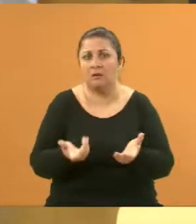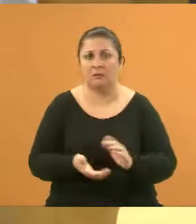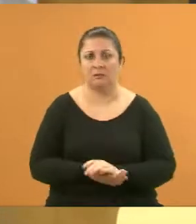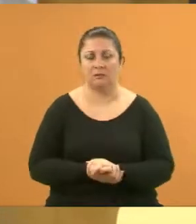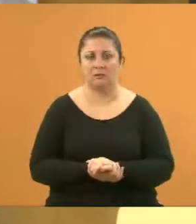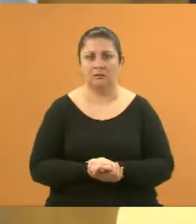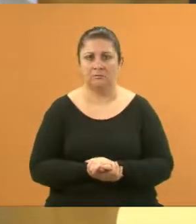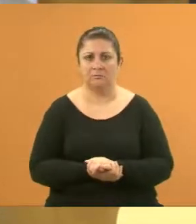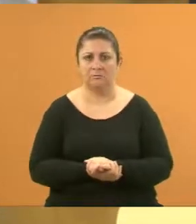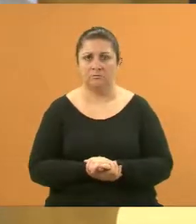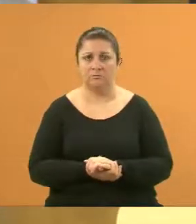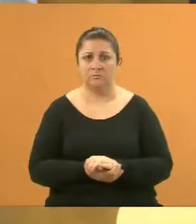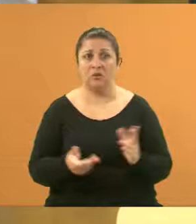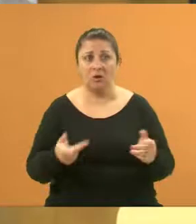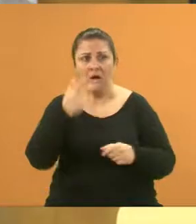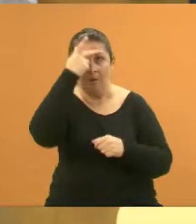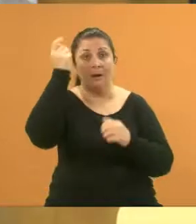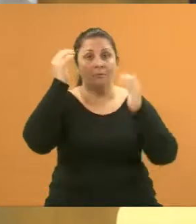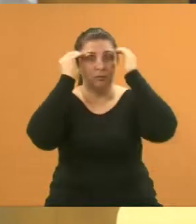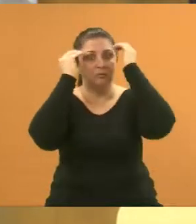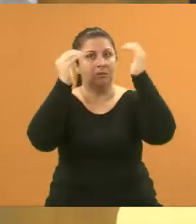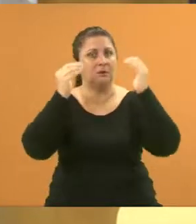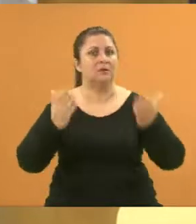só assim que a pessoa vai cumprir.